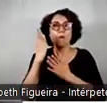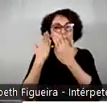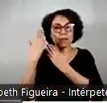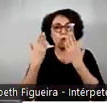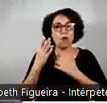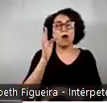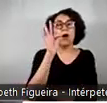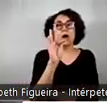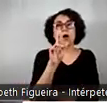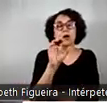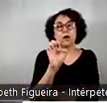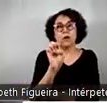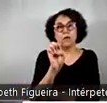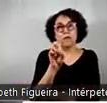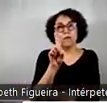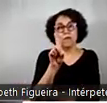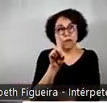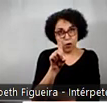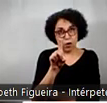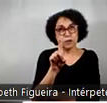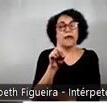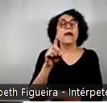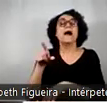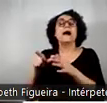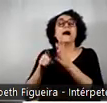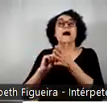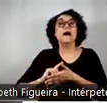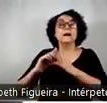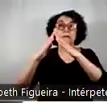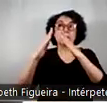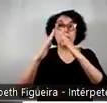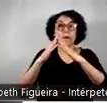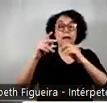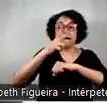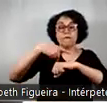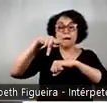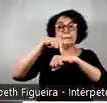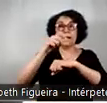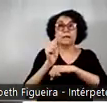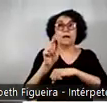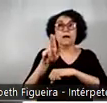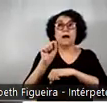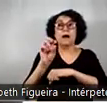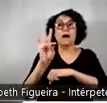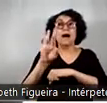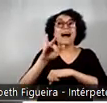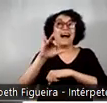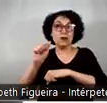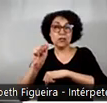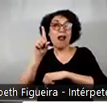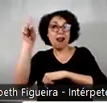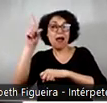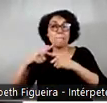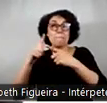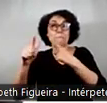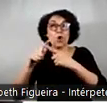ele teve que sair, né, da Áustria, por conta da sua perseguição, né, religiosa, né, por conta de uma perseguição religiosa. E a